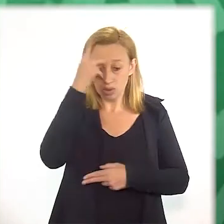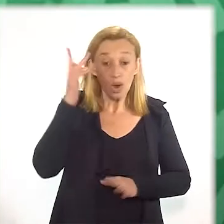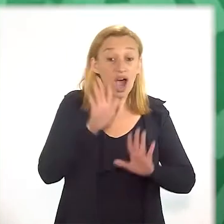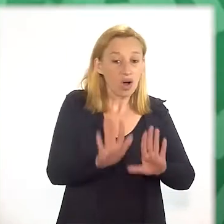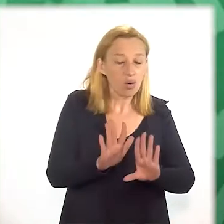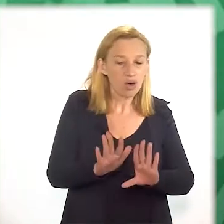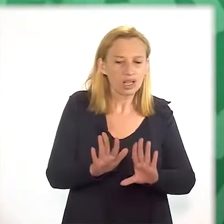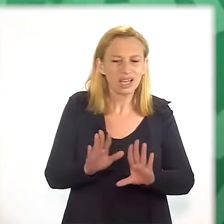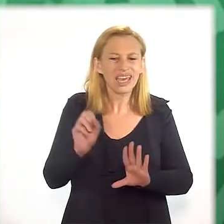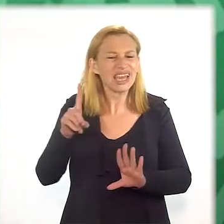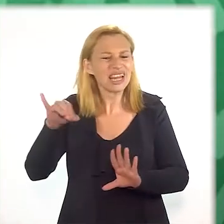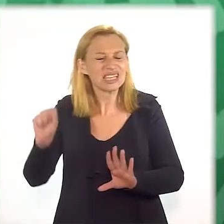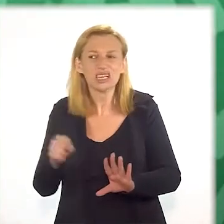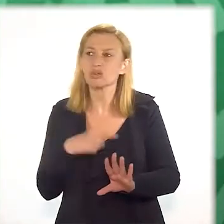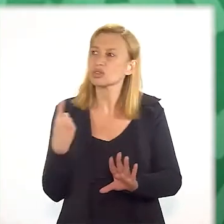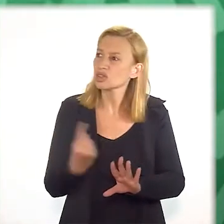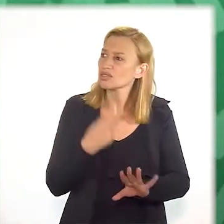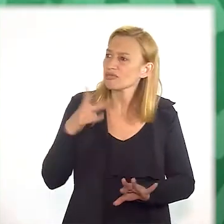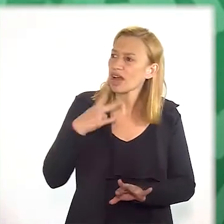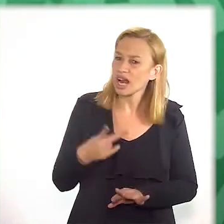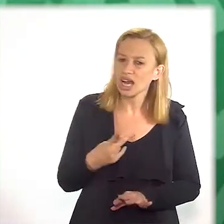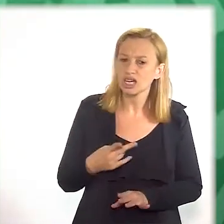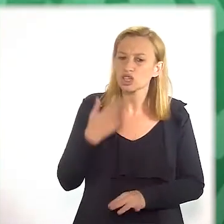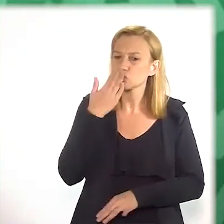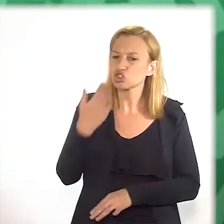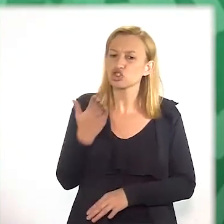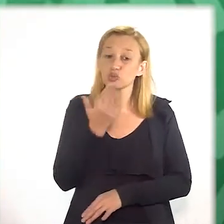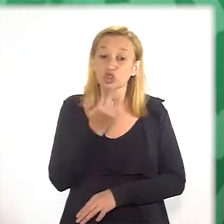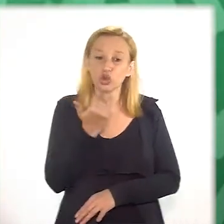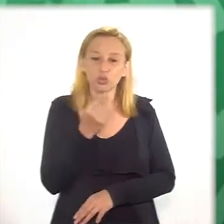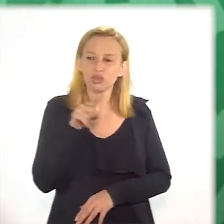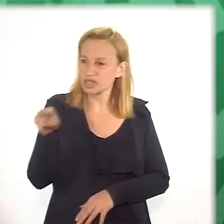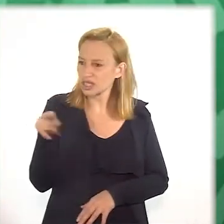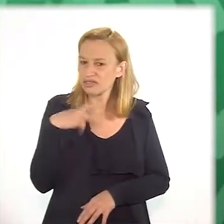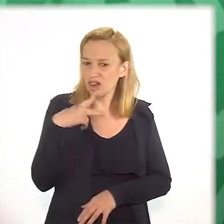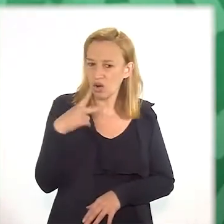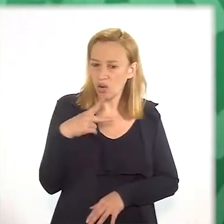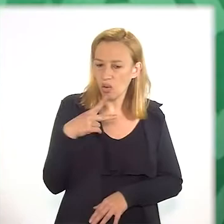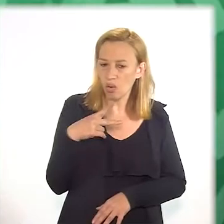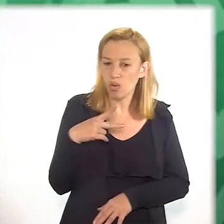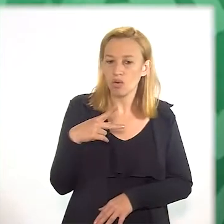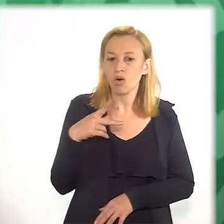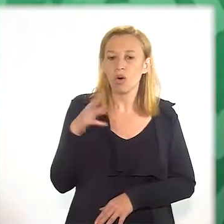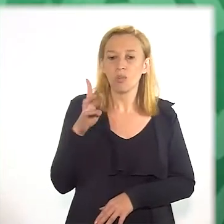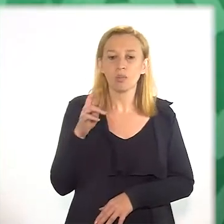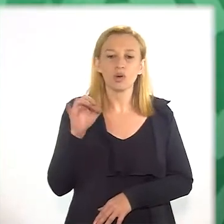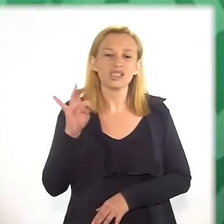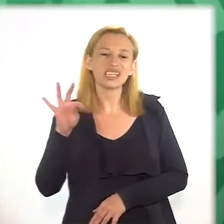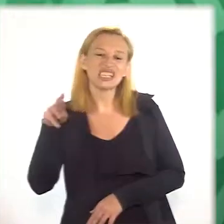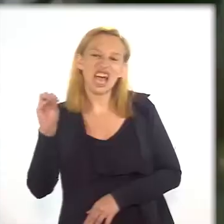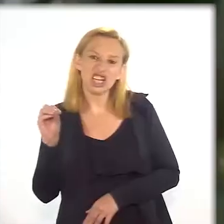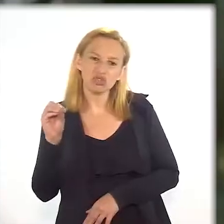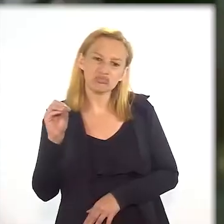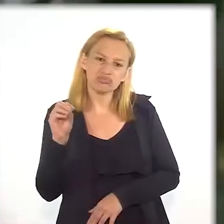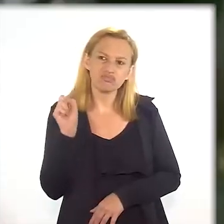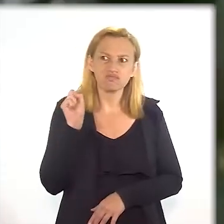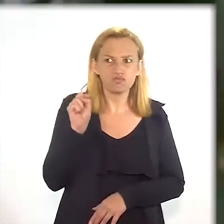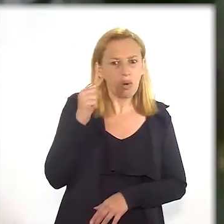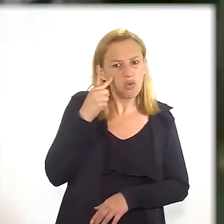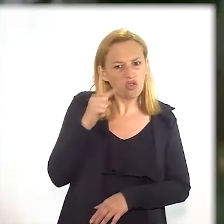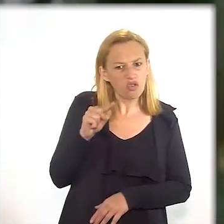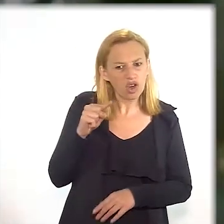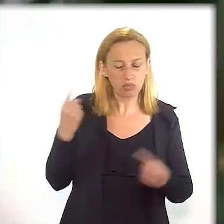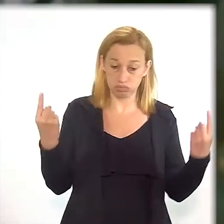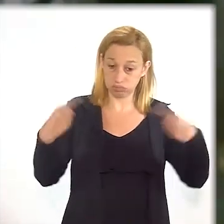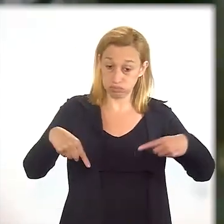Elisa, quando a gente fala aí de tipo de alimentação, você falou dos alimentos ultraprocessados, a gente vê